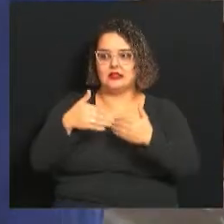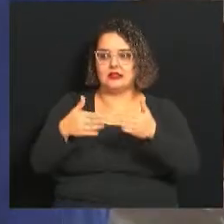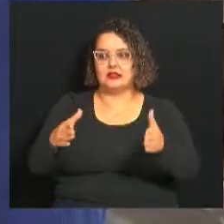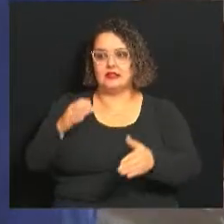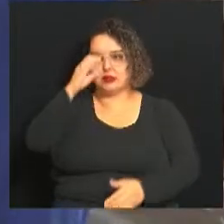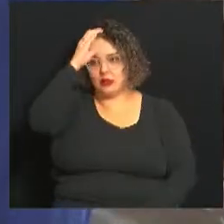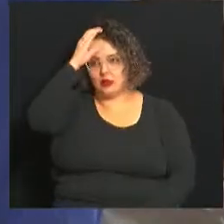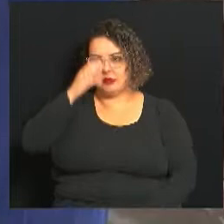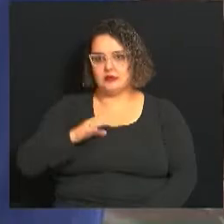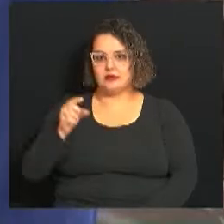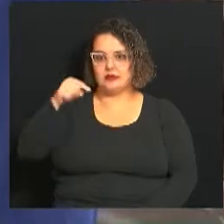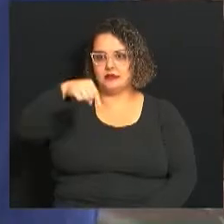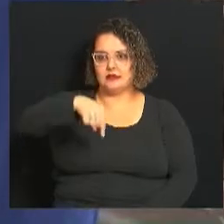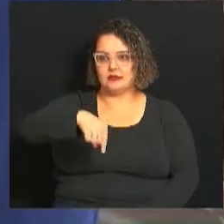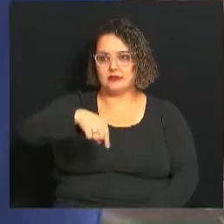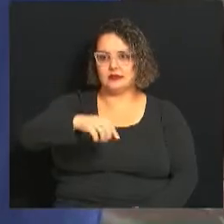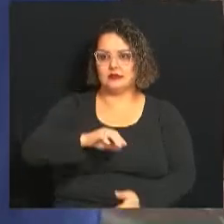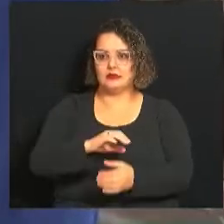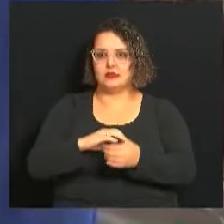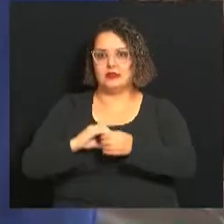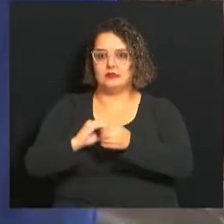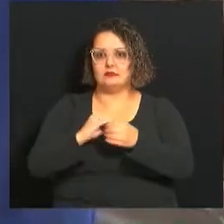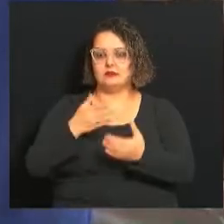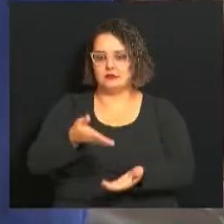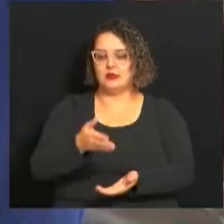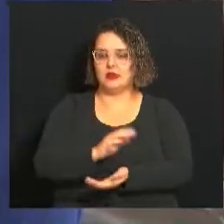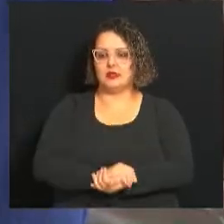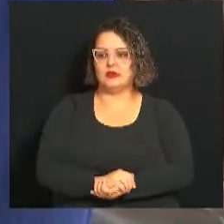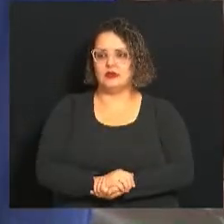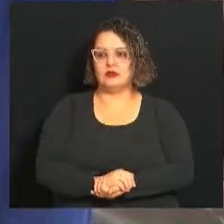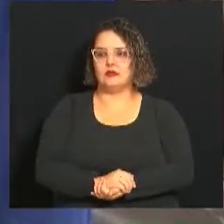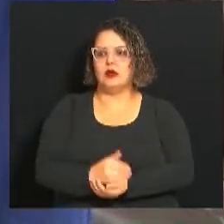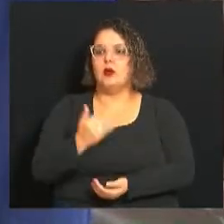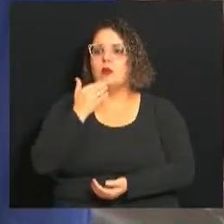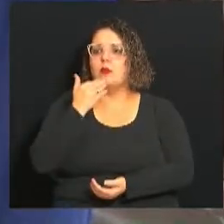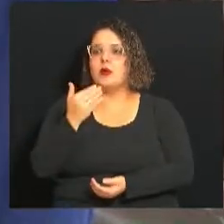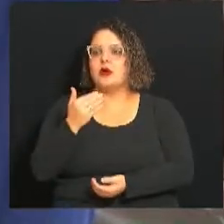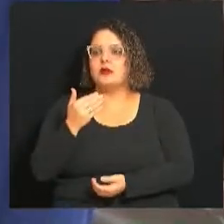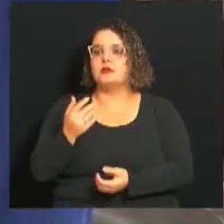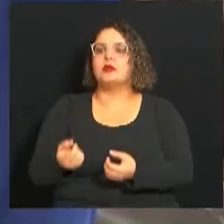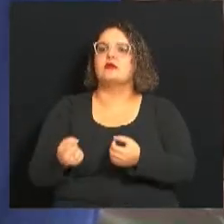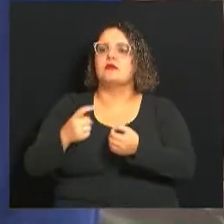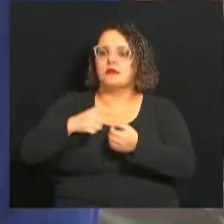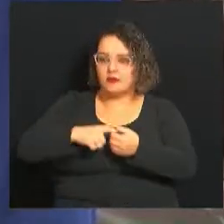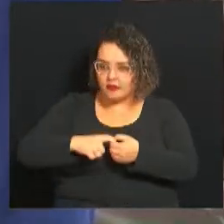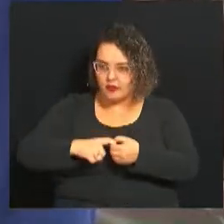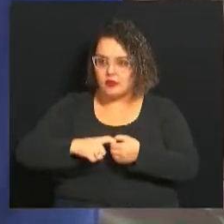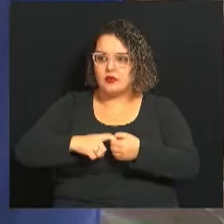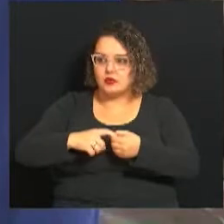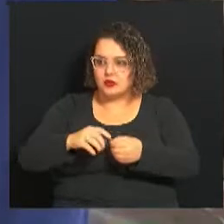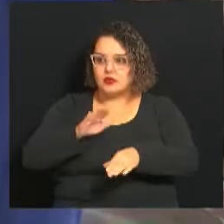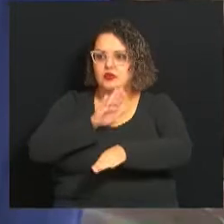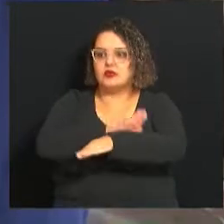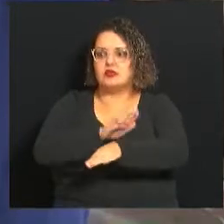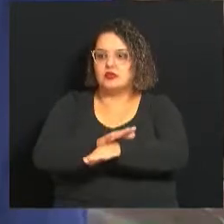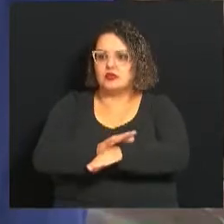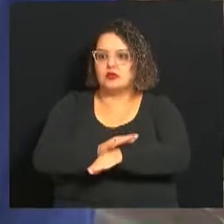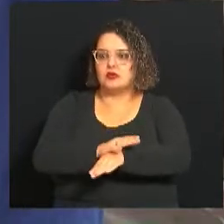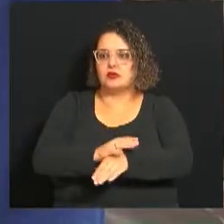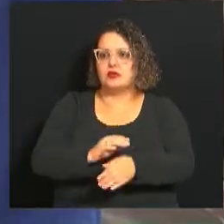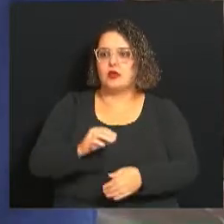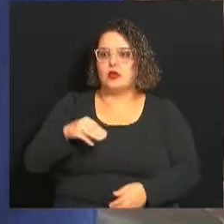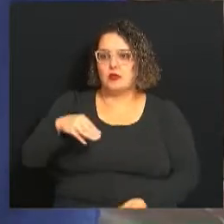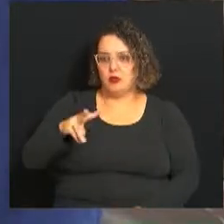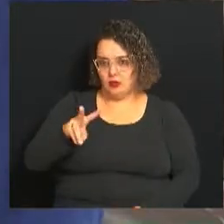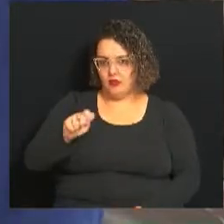seu material para nós. Tá, e agora, evidentemente, que vocês pedem para que o pessoal volte a colaborar, né? Isso, Como o isso. Valdeci